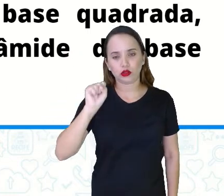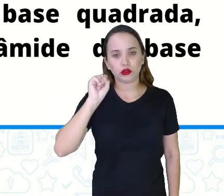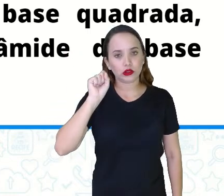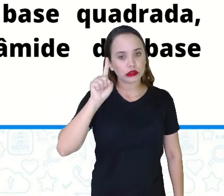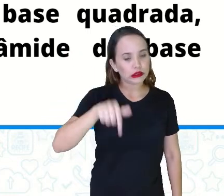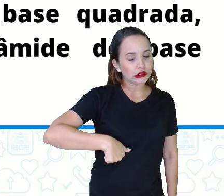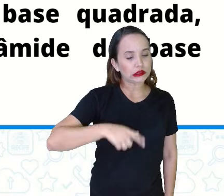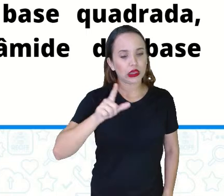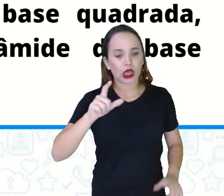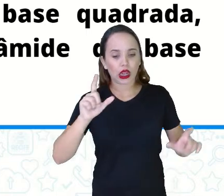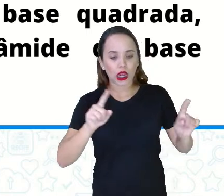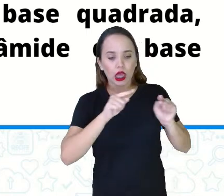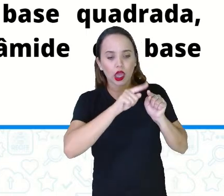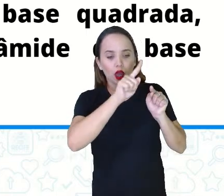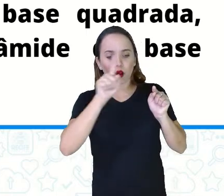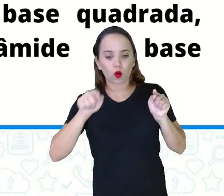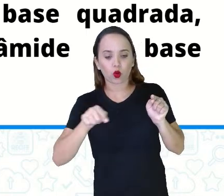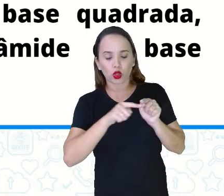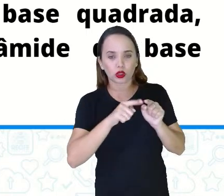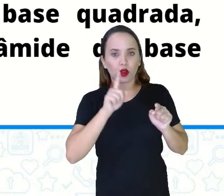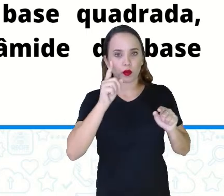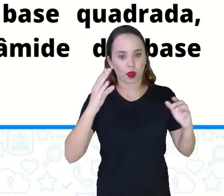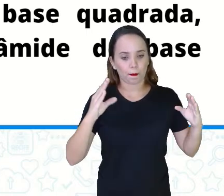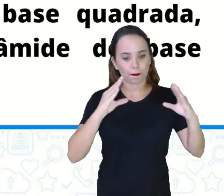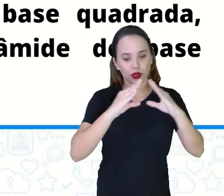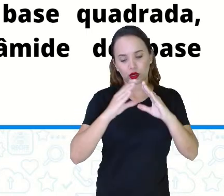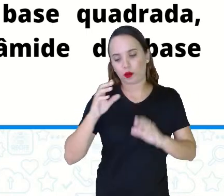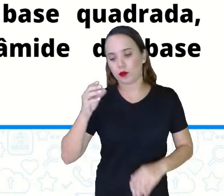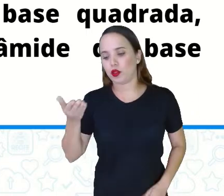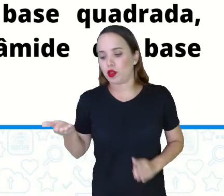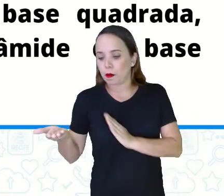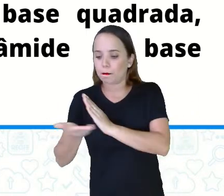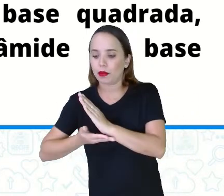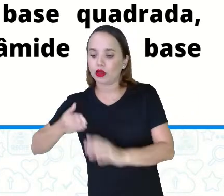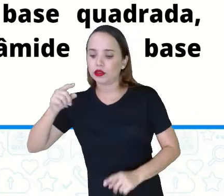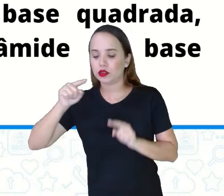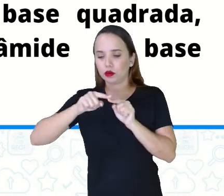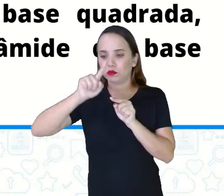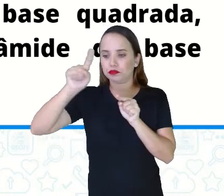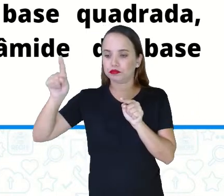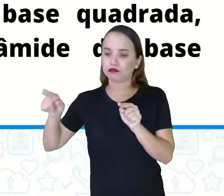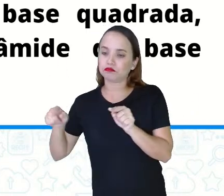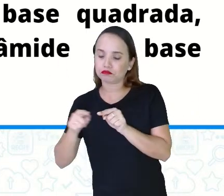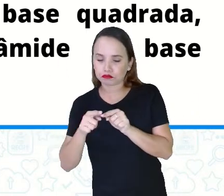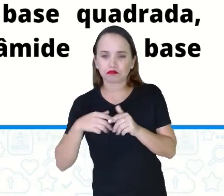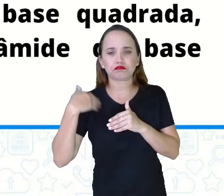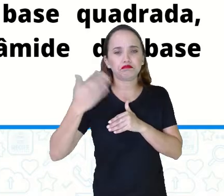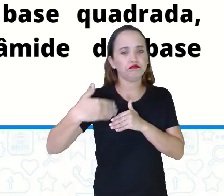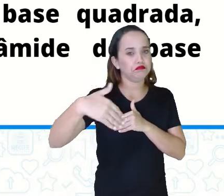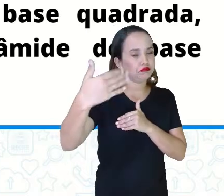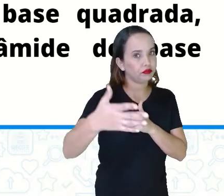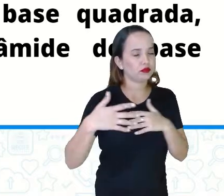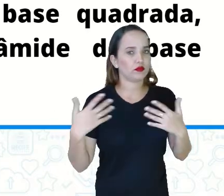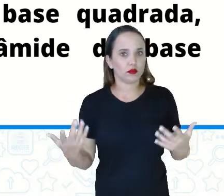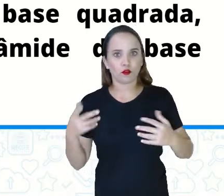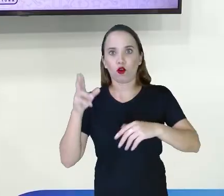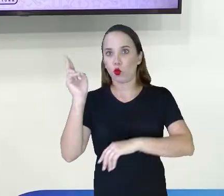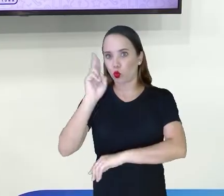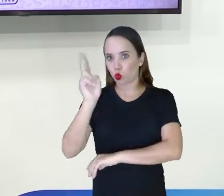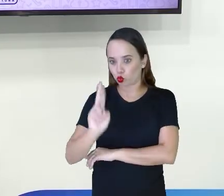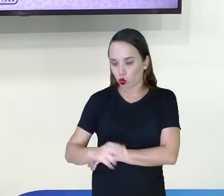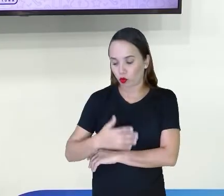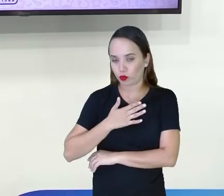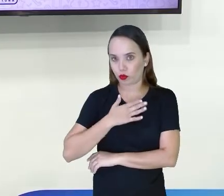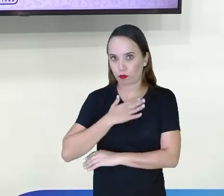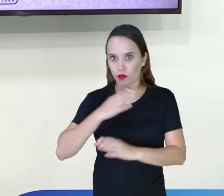de pirâmide de base quadrada. E assim por diante. É como eu disse para vocês. A classificação da minha pirâmide, eu vou